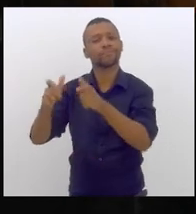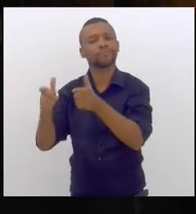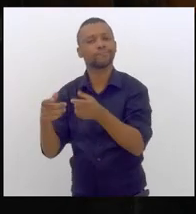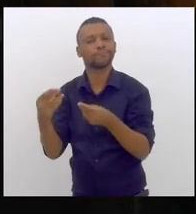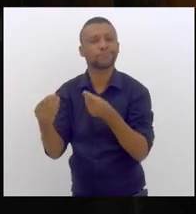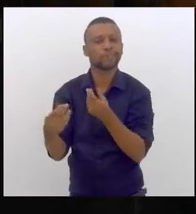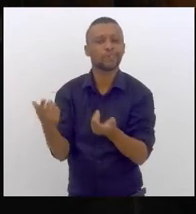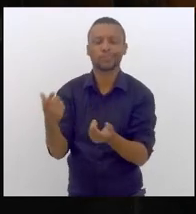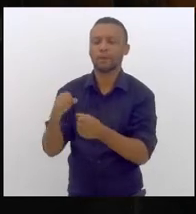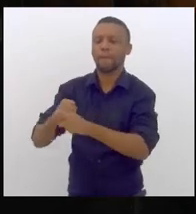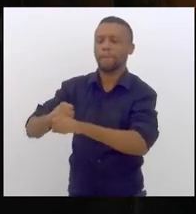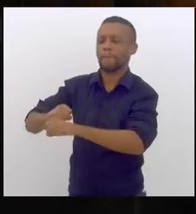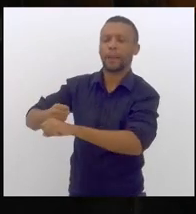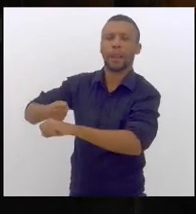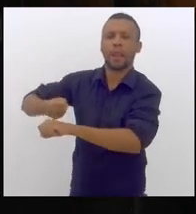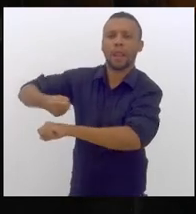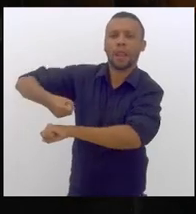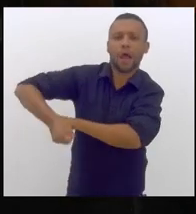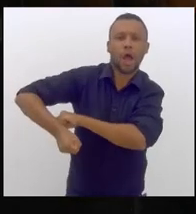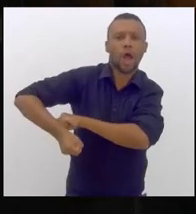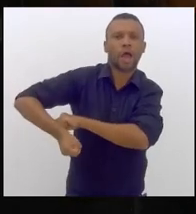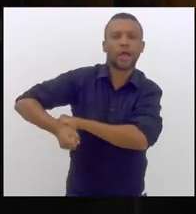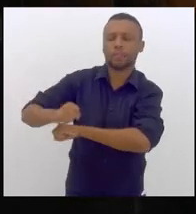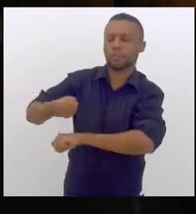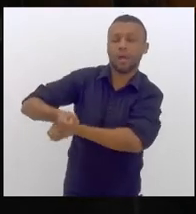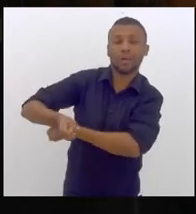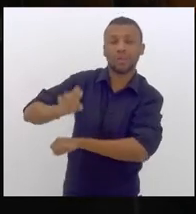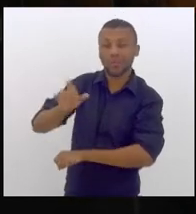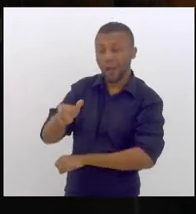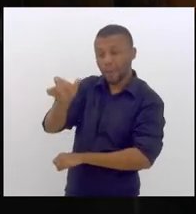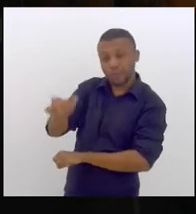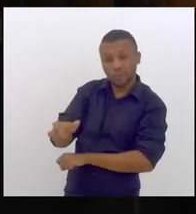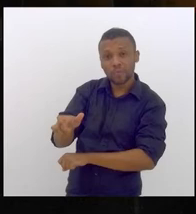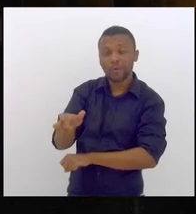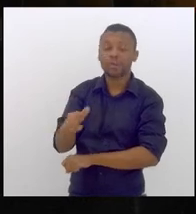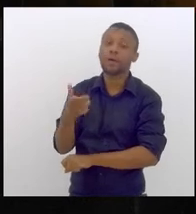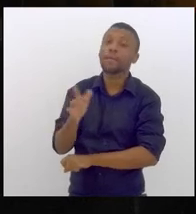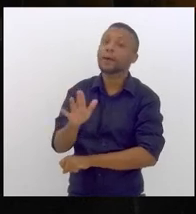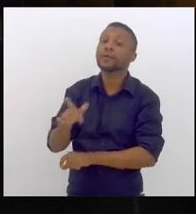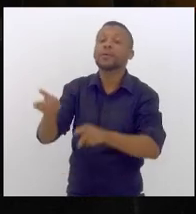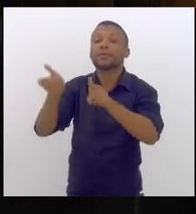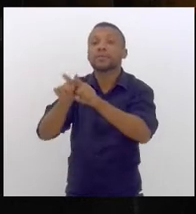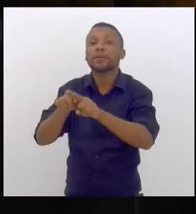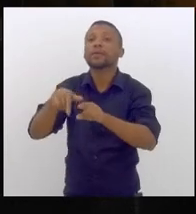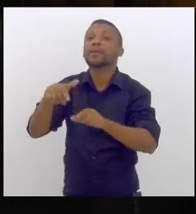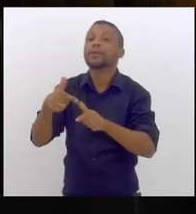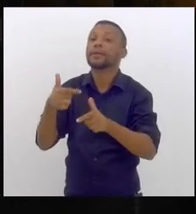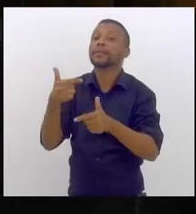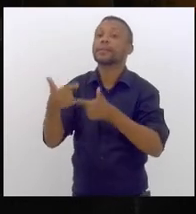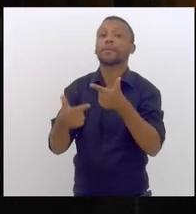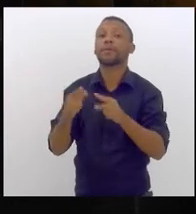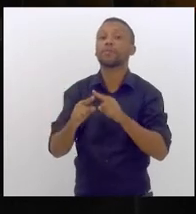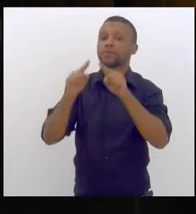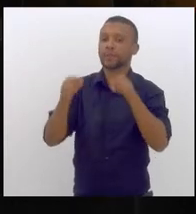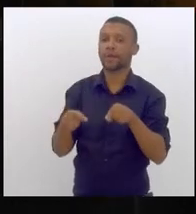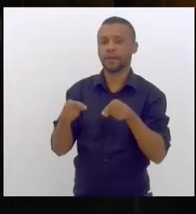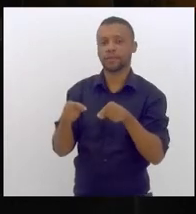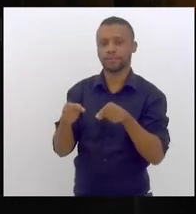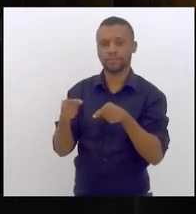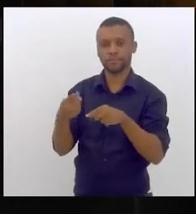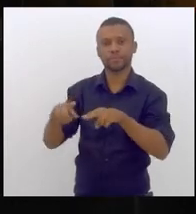de moer gente. E não moe só quem está penado, moe também quem trabalha no sistema prisional. Então, é algo